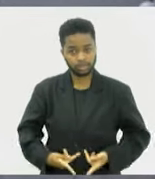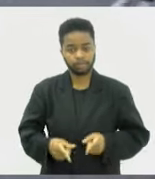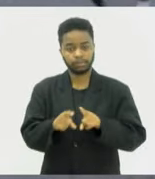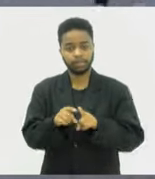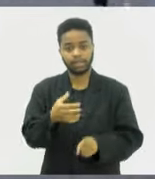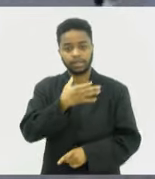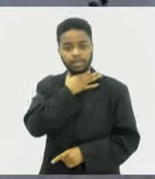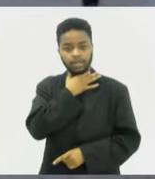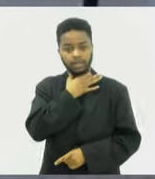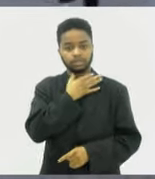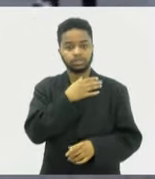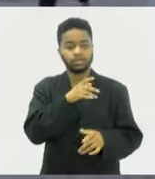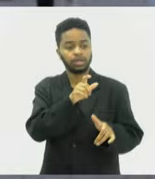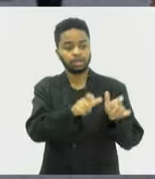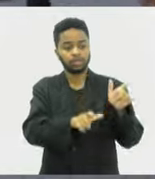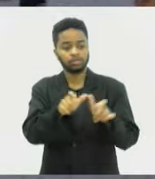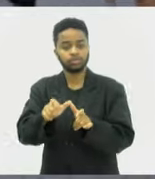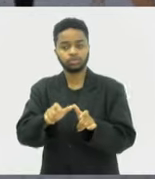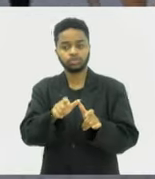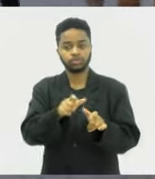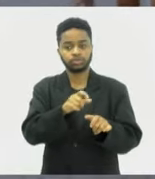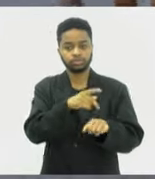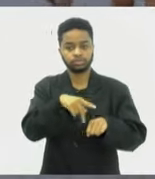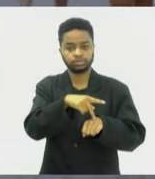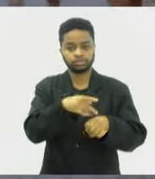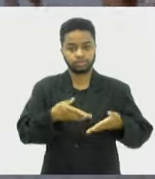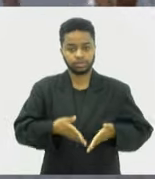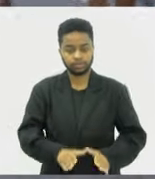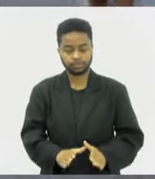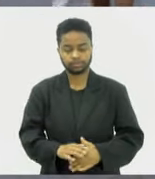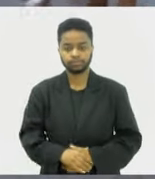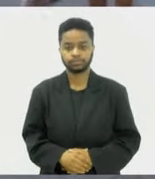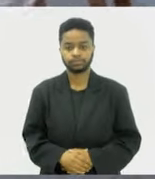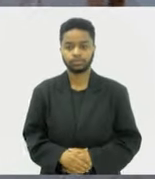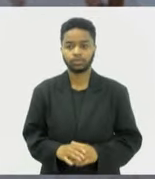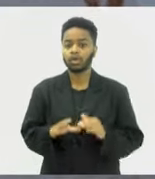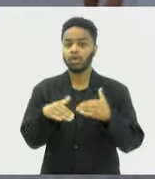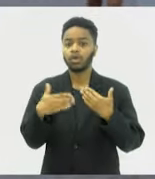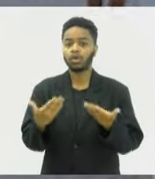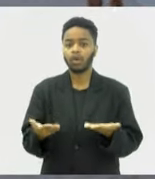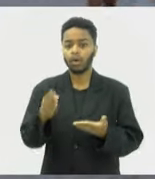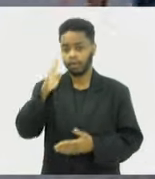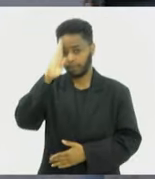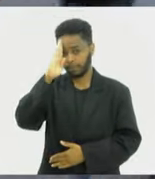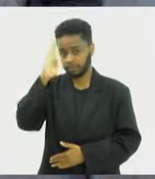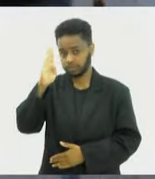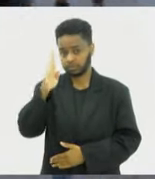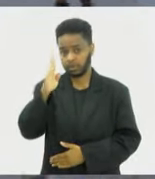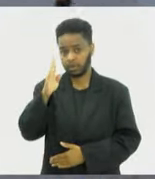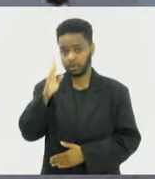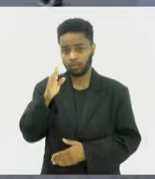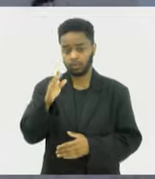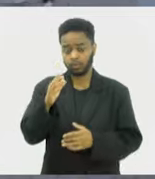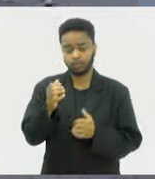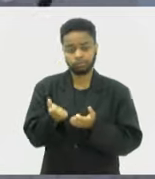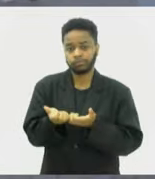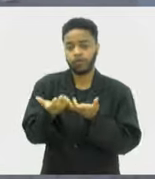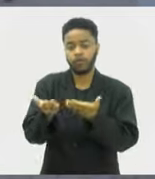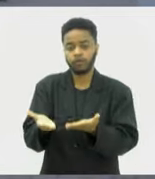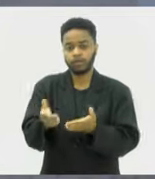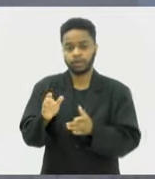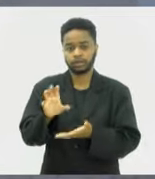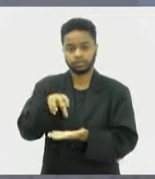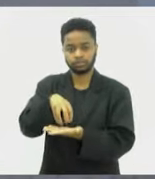países de origem das pessoas que procuram os nossos serviços no CRAI. E quais são esses principais serviços e as demandas oferecidas por esse